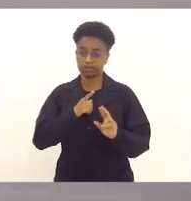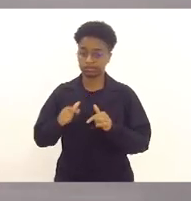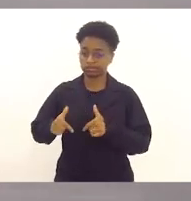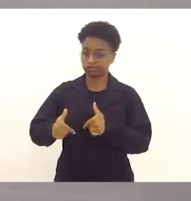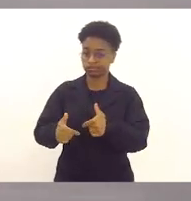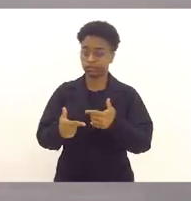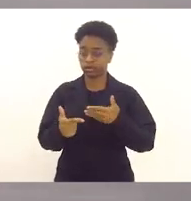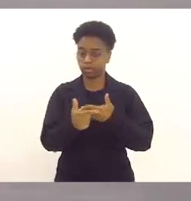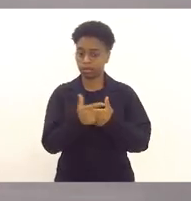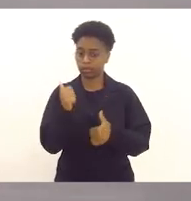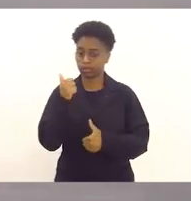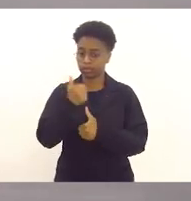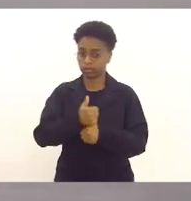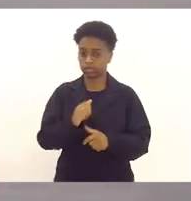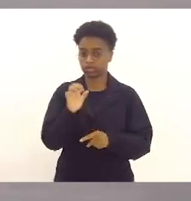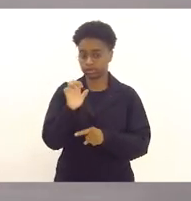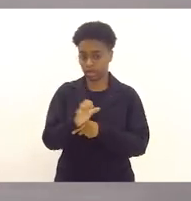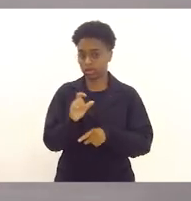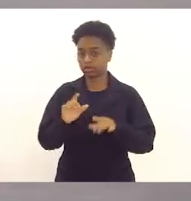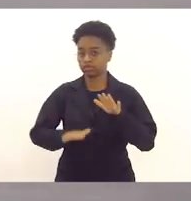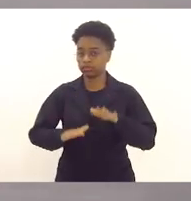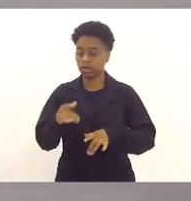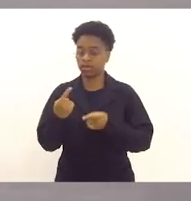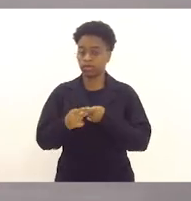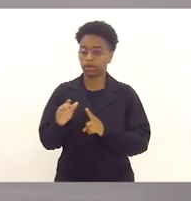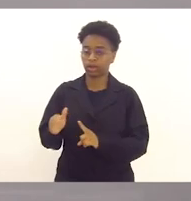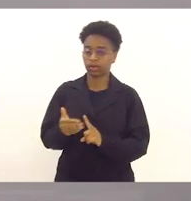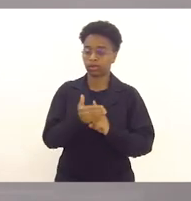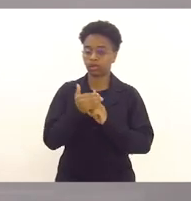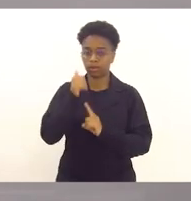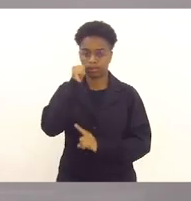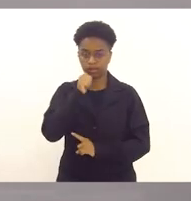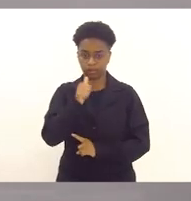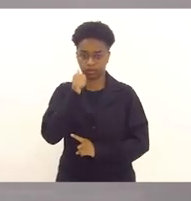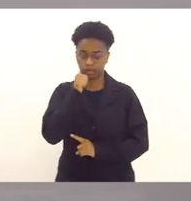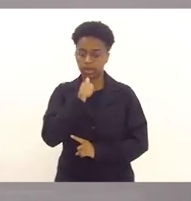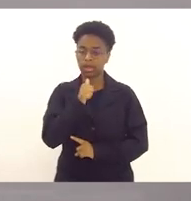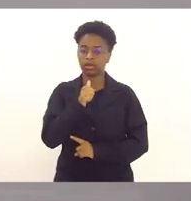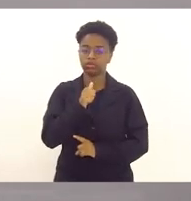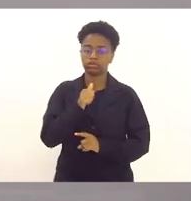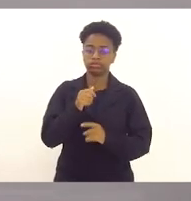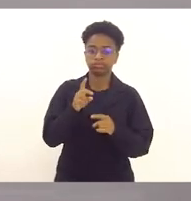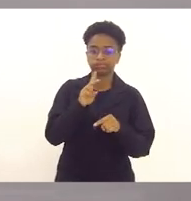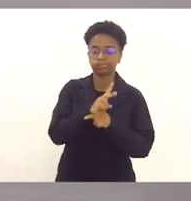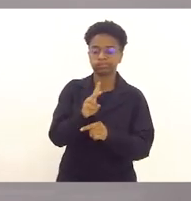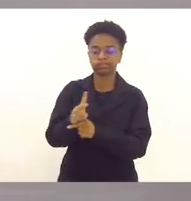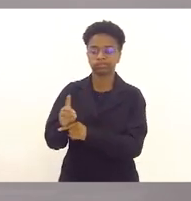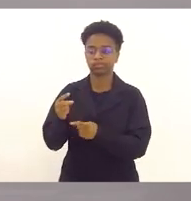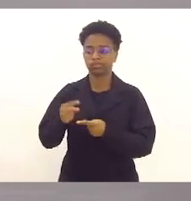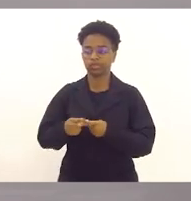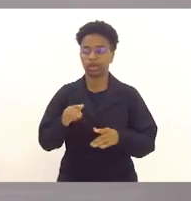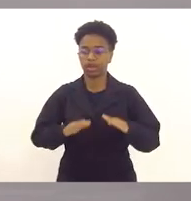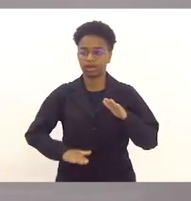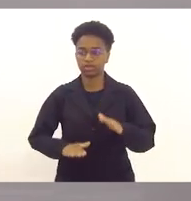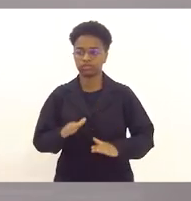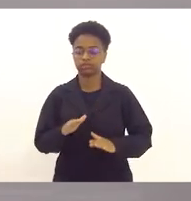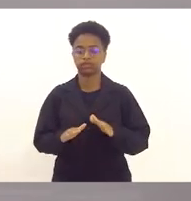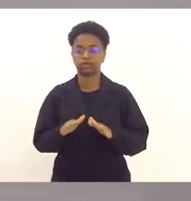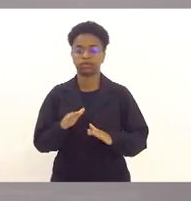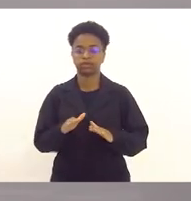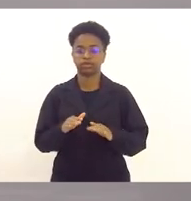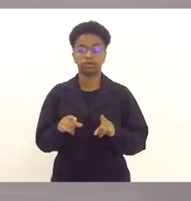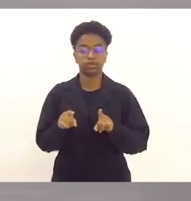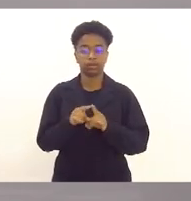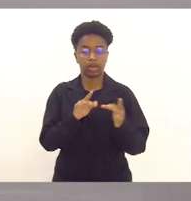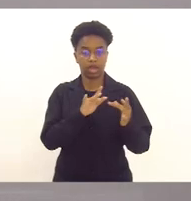estado muitas vezes né em abrigar essas mulheres em acolher essas mulheres porque muitas vezes a própria